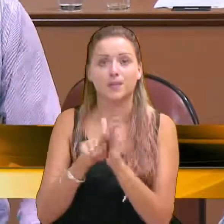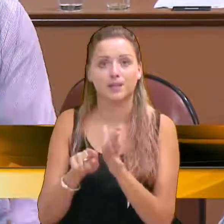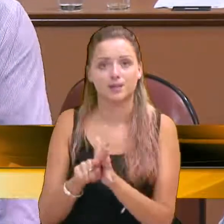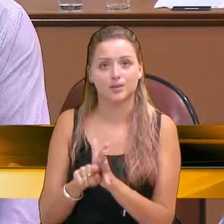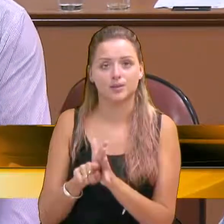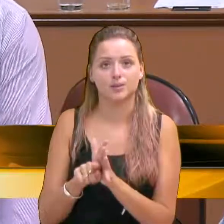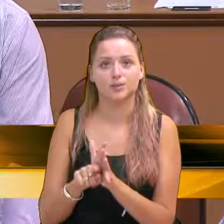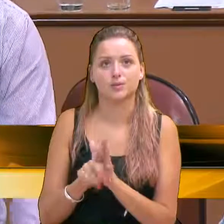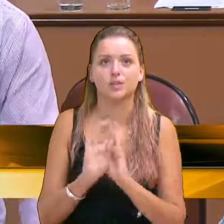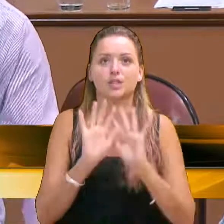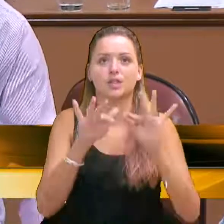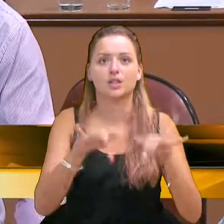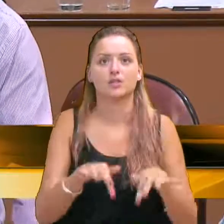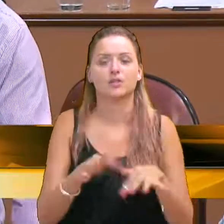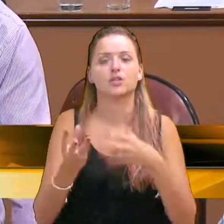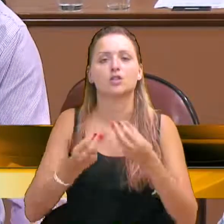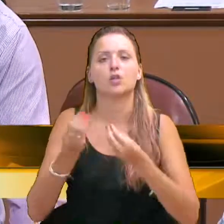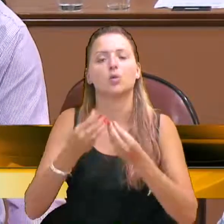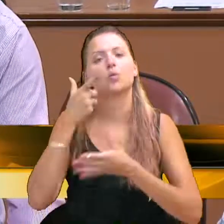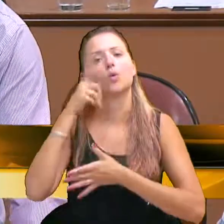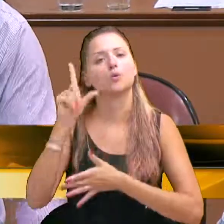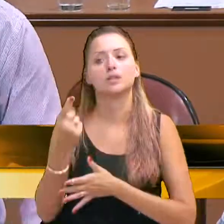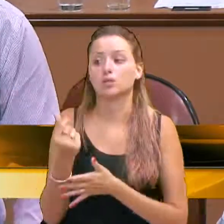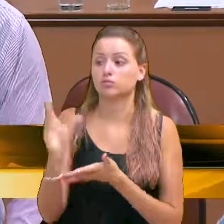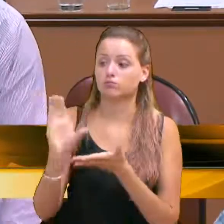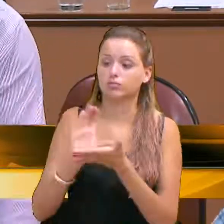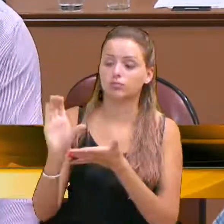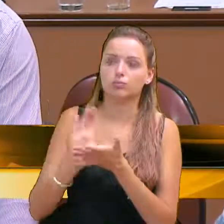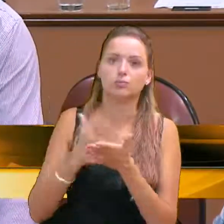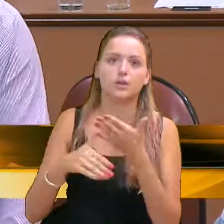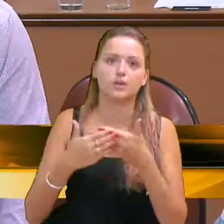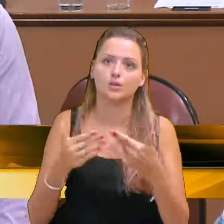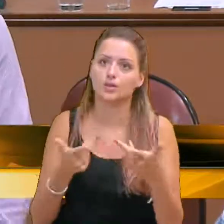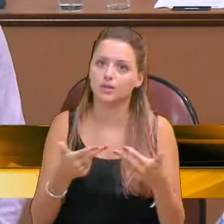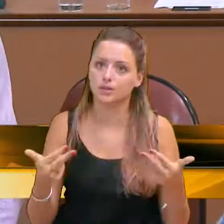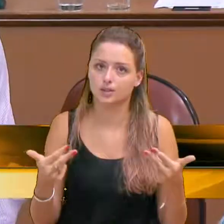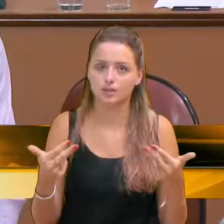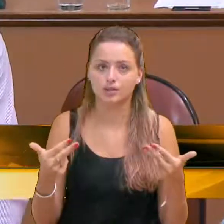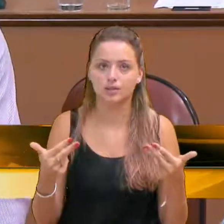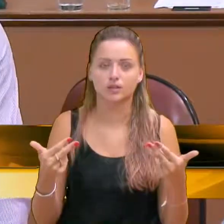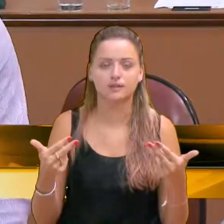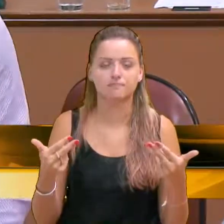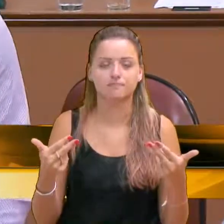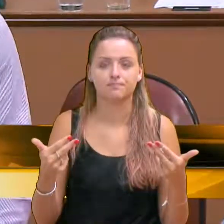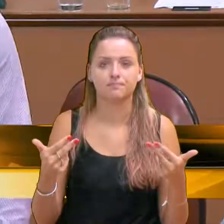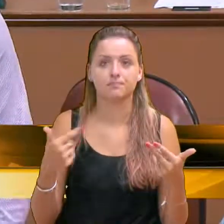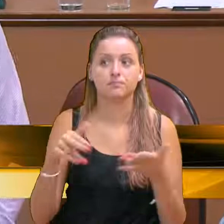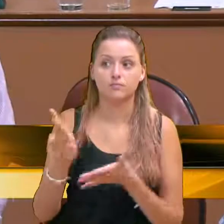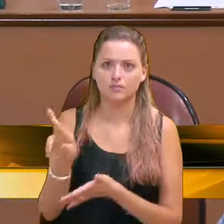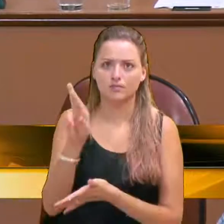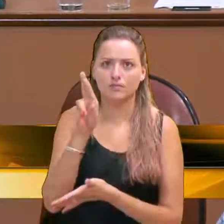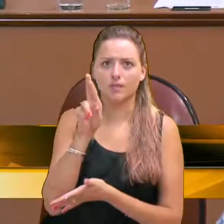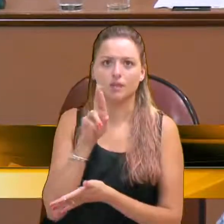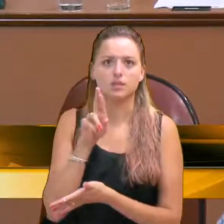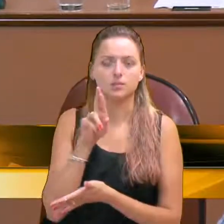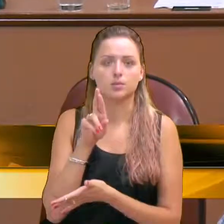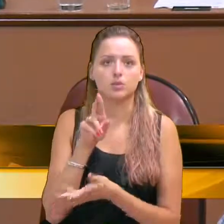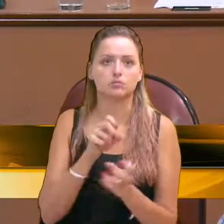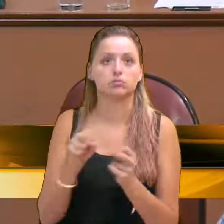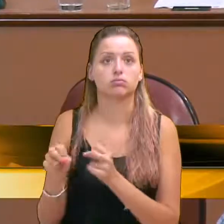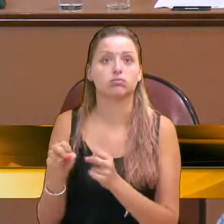no final, de onde viria o dinheiro para tudo isso? E ele respondeu categoricamente: